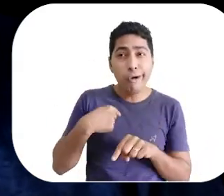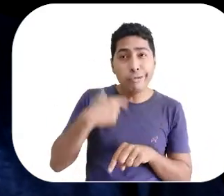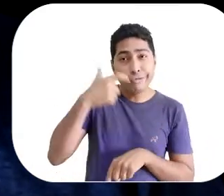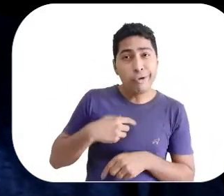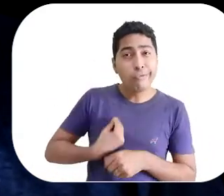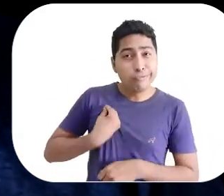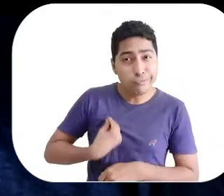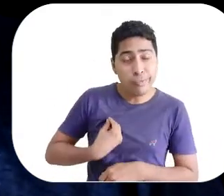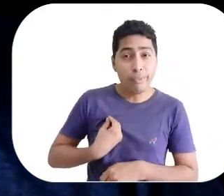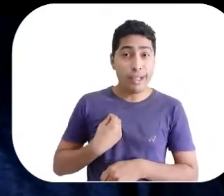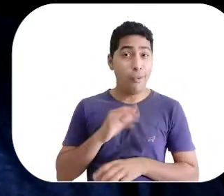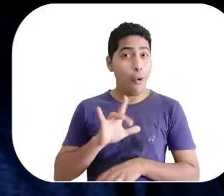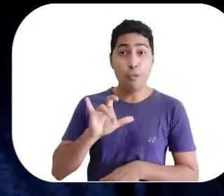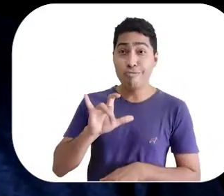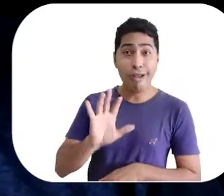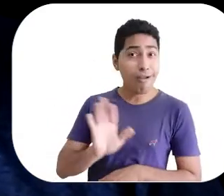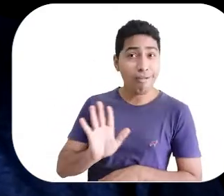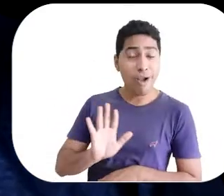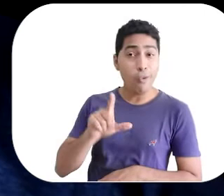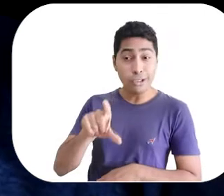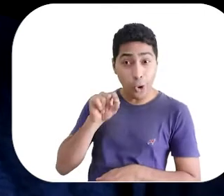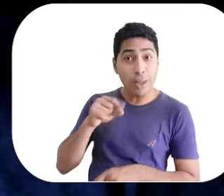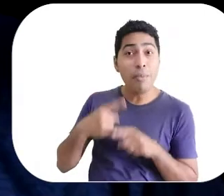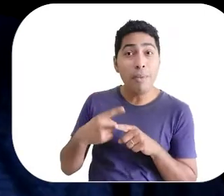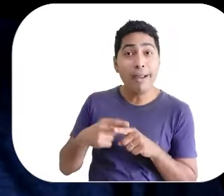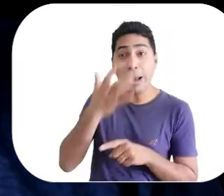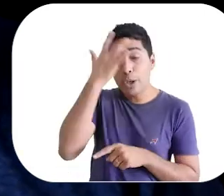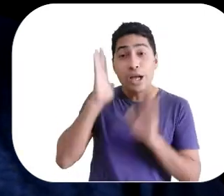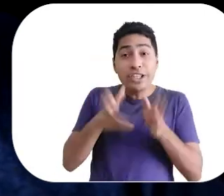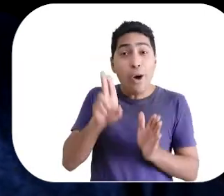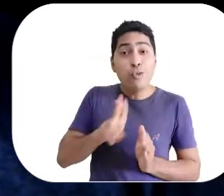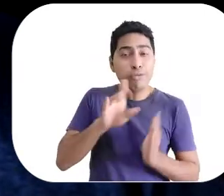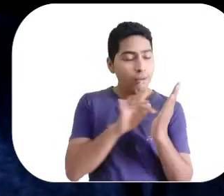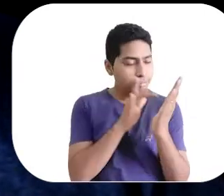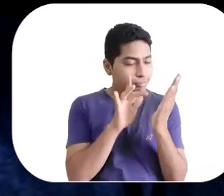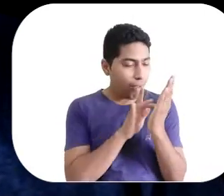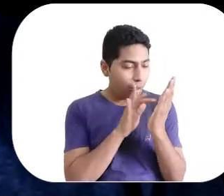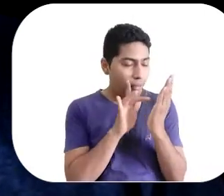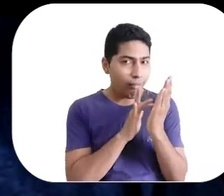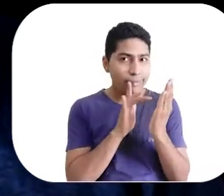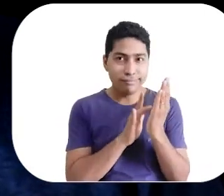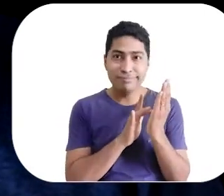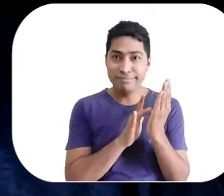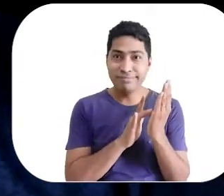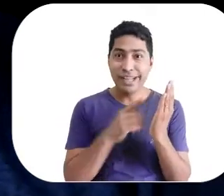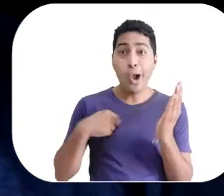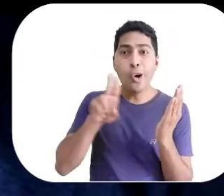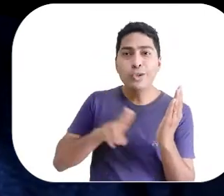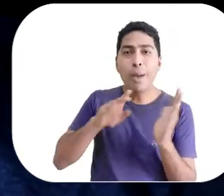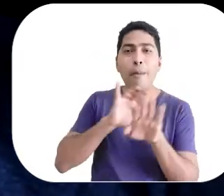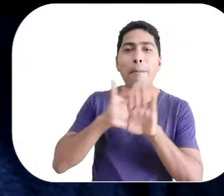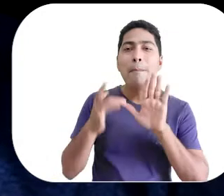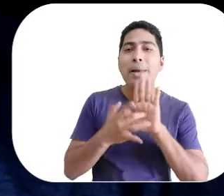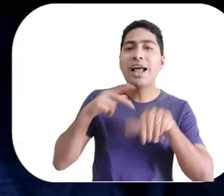você está, né? Então, o Instagram foi uma escolha porque as pessoas já estão lá. Então, a gente usou até como metáfora de uma